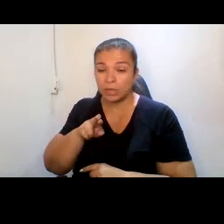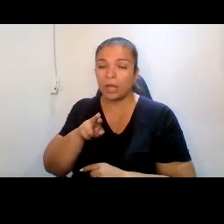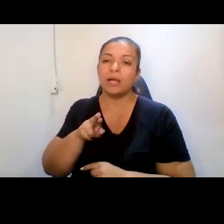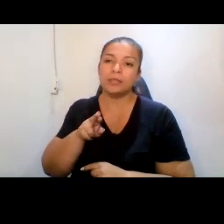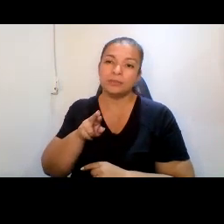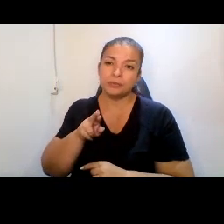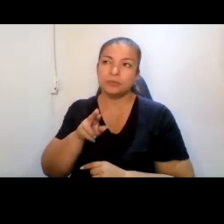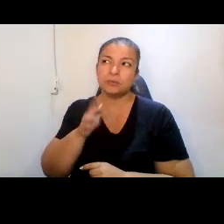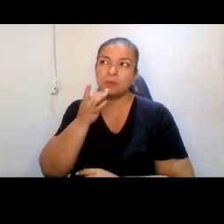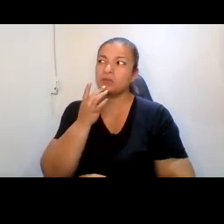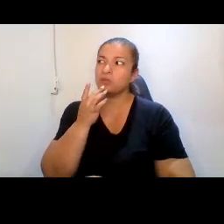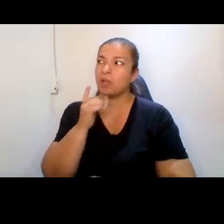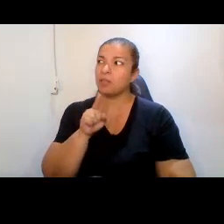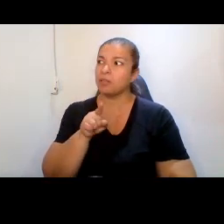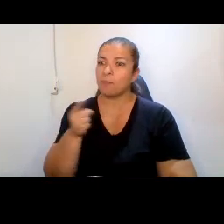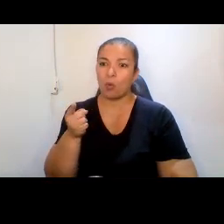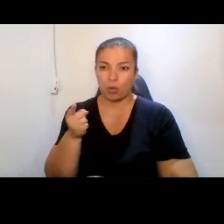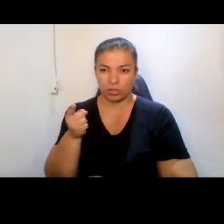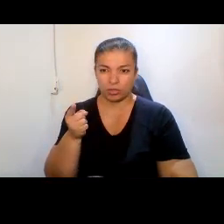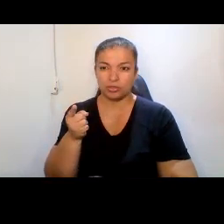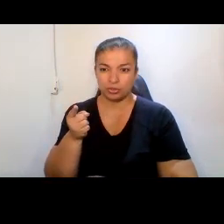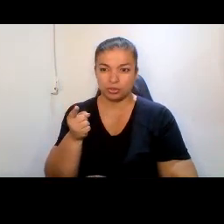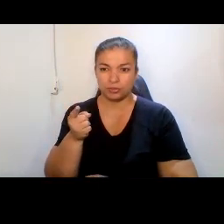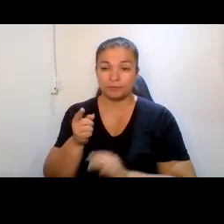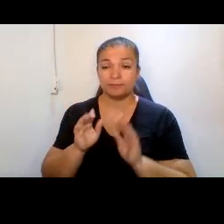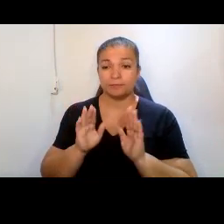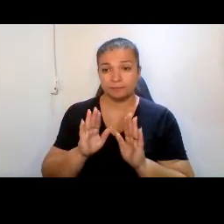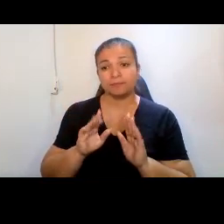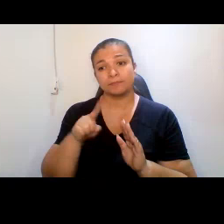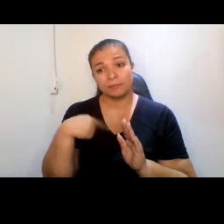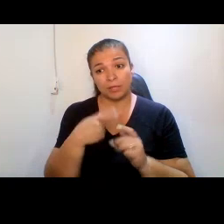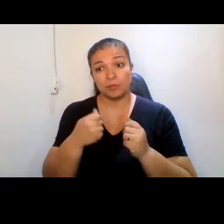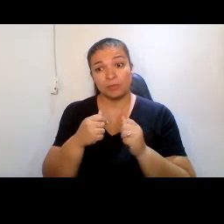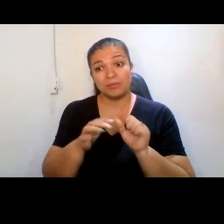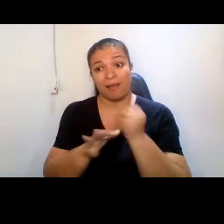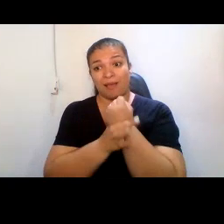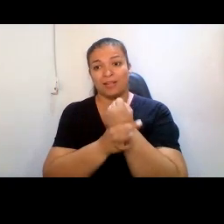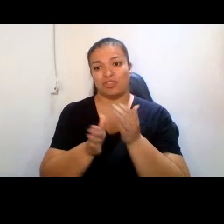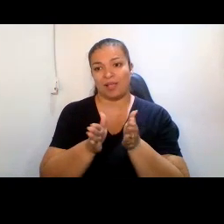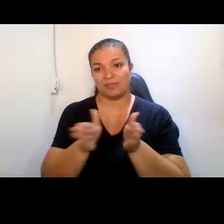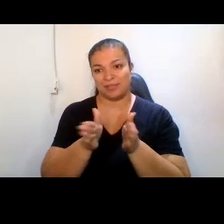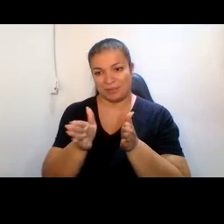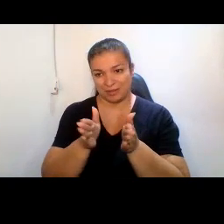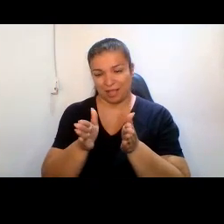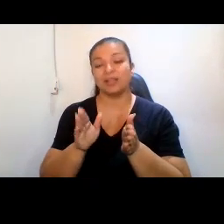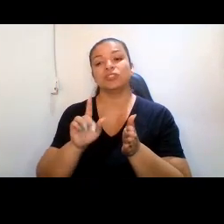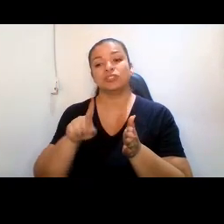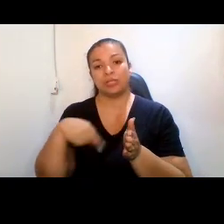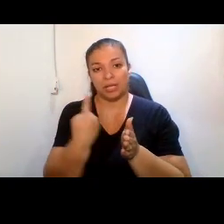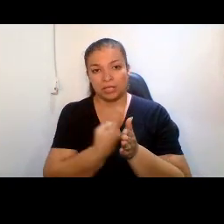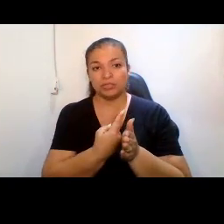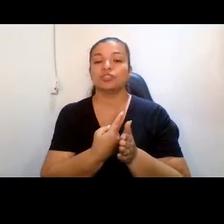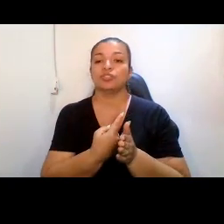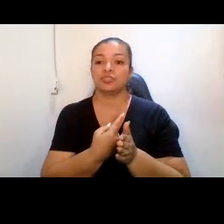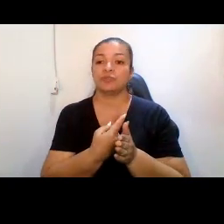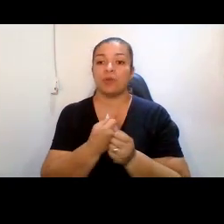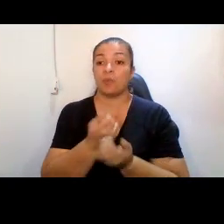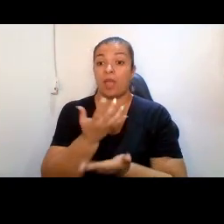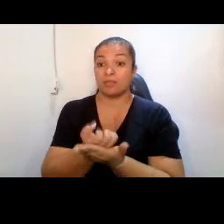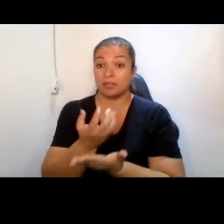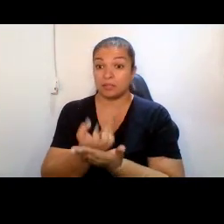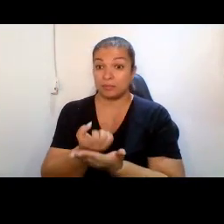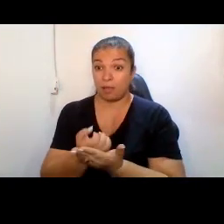bem depois. Então, como a gente precisa de garantir acessibilidade para vocês, nós vamos antecipar a gravação da